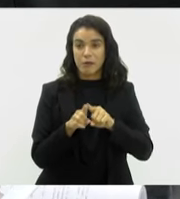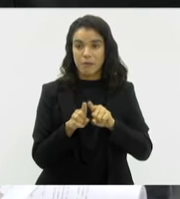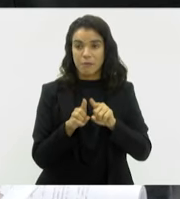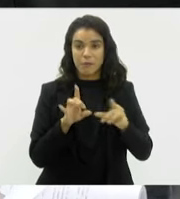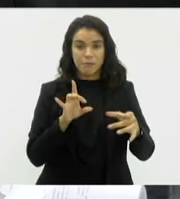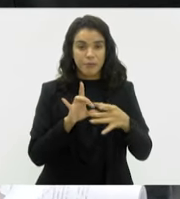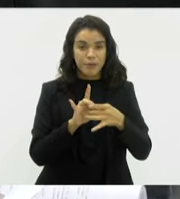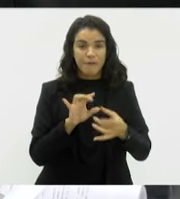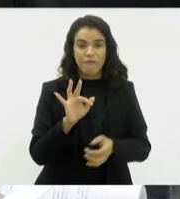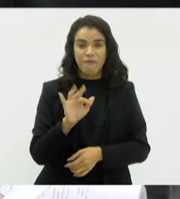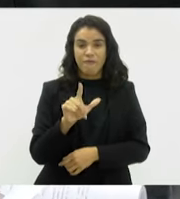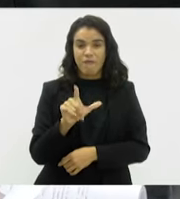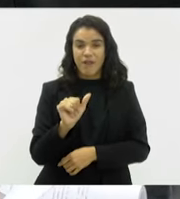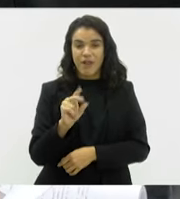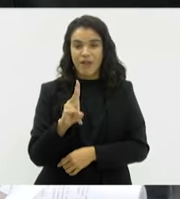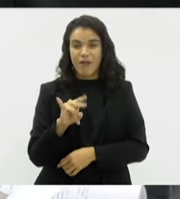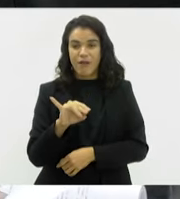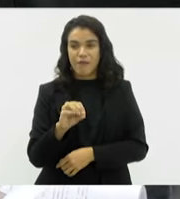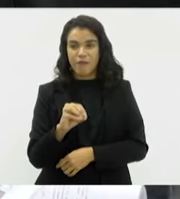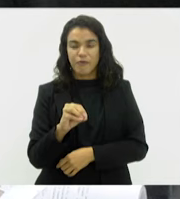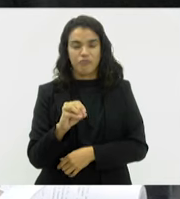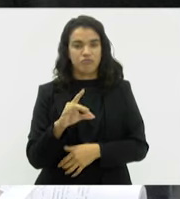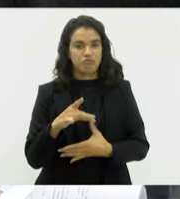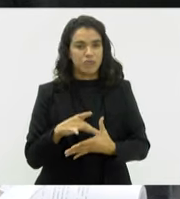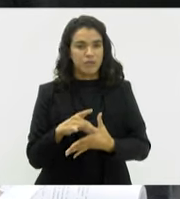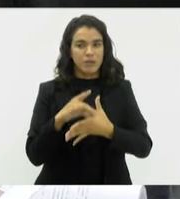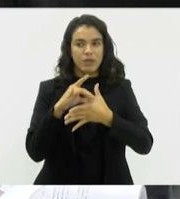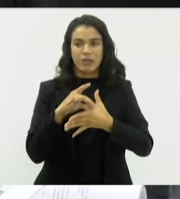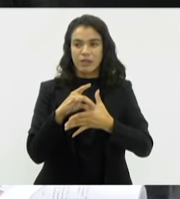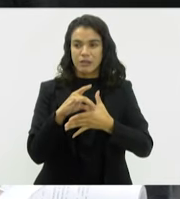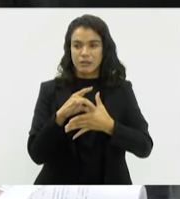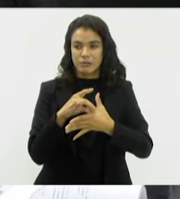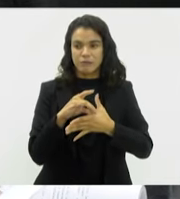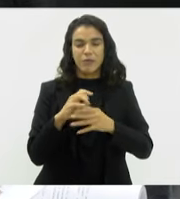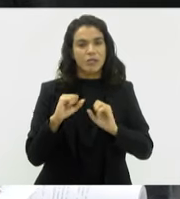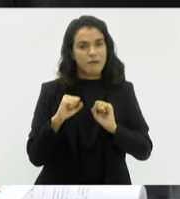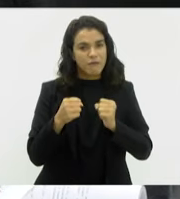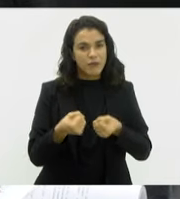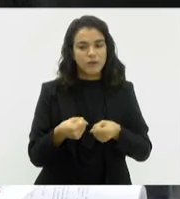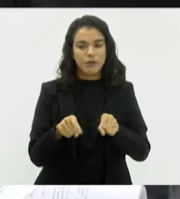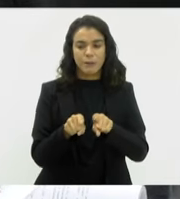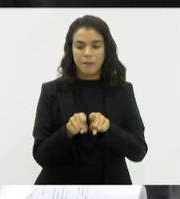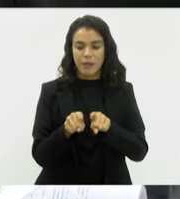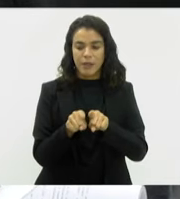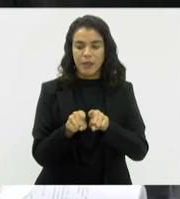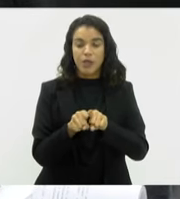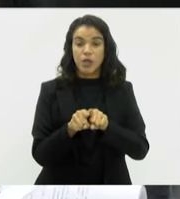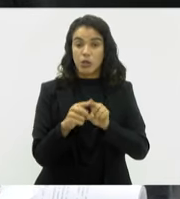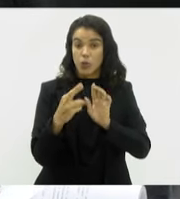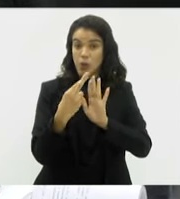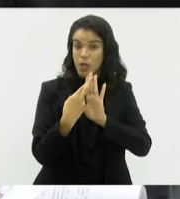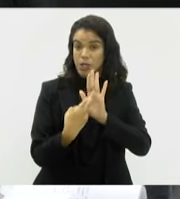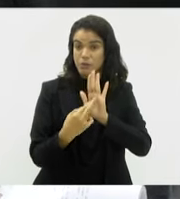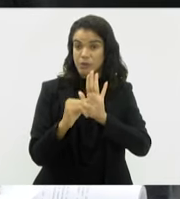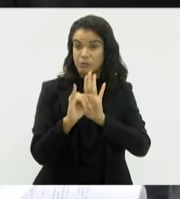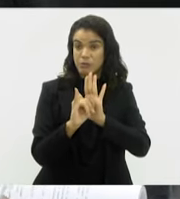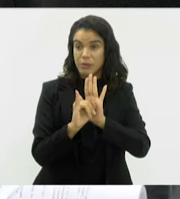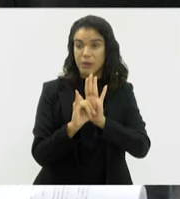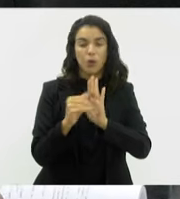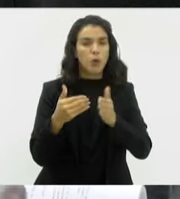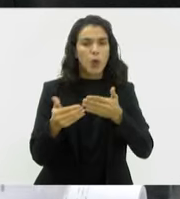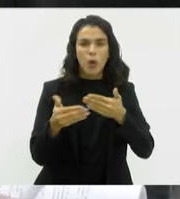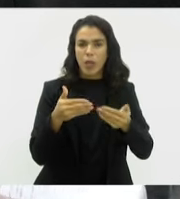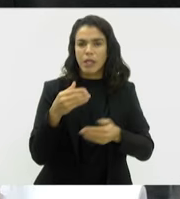deputado Serafini, a indicação ali da liderança, enfim. Mas tenho defendido também que o nosso regimento permite que qualquer deputado da